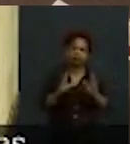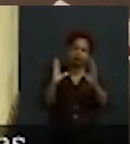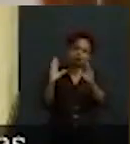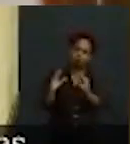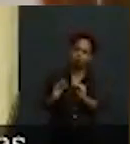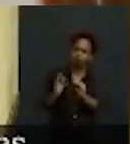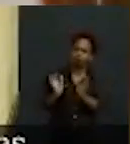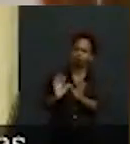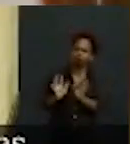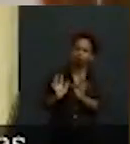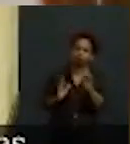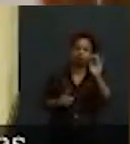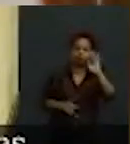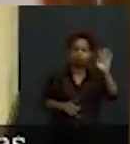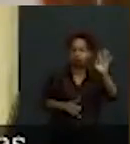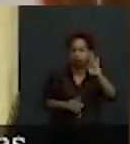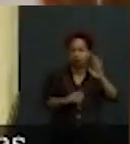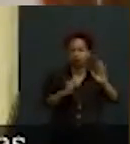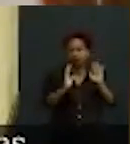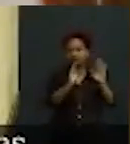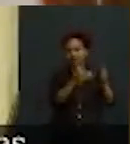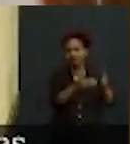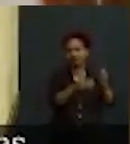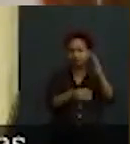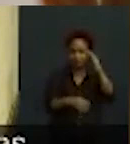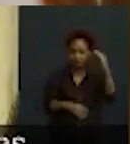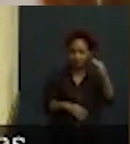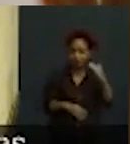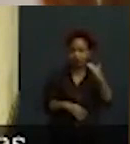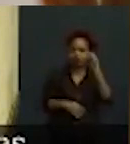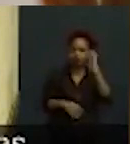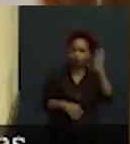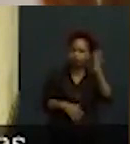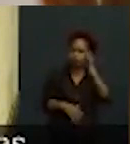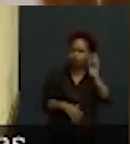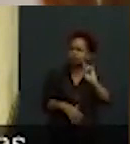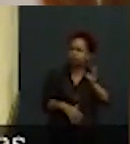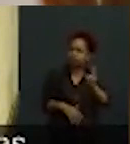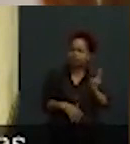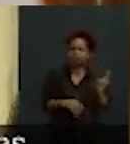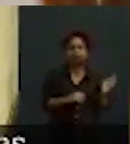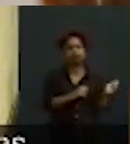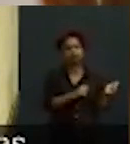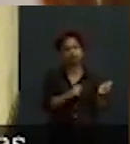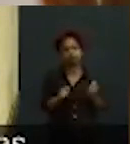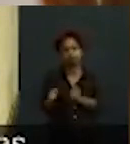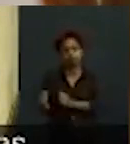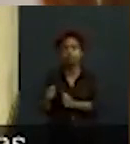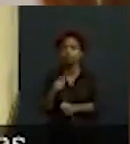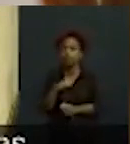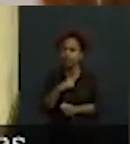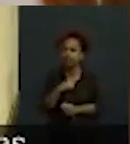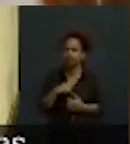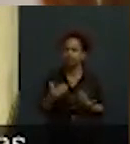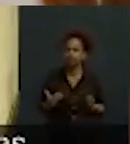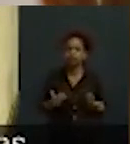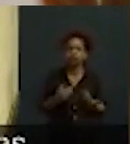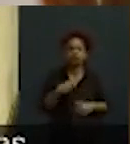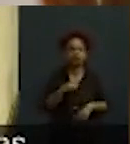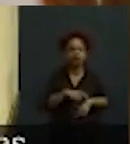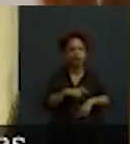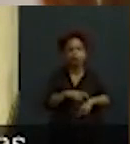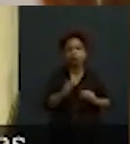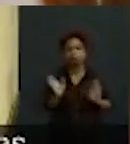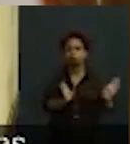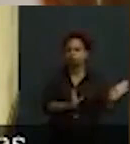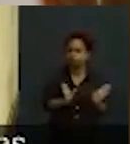si, são os sonhos. Sonhos que o homem sonha sempre em todos os lugares, em todas as épocas